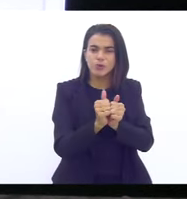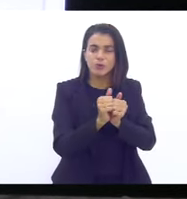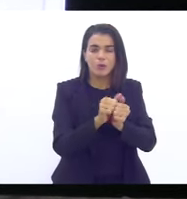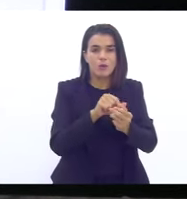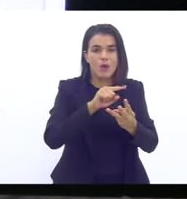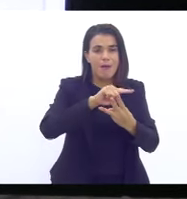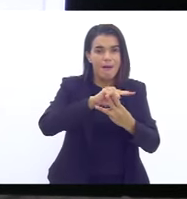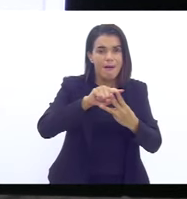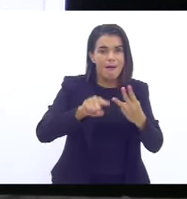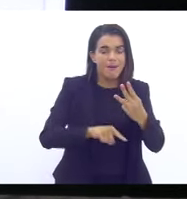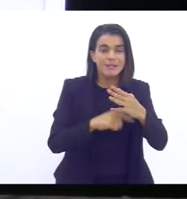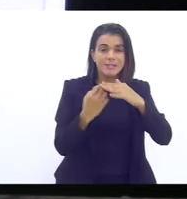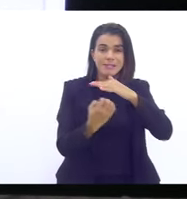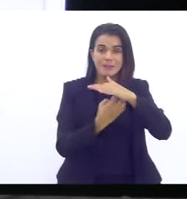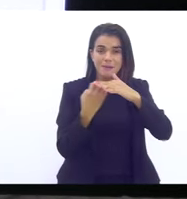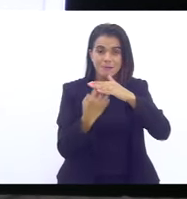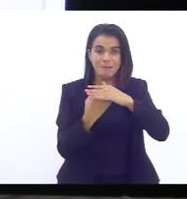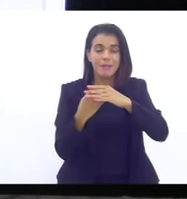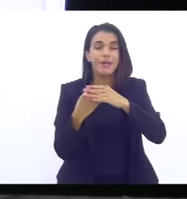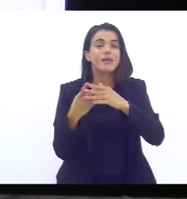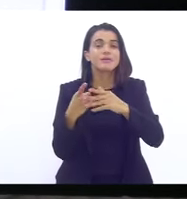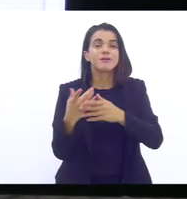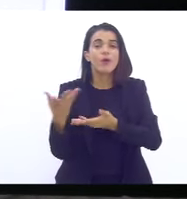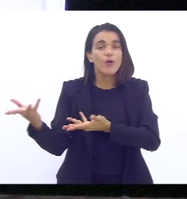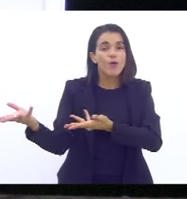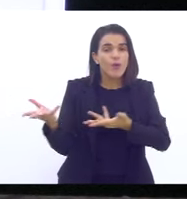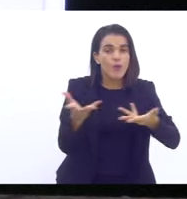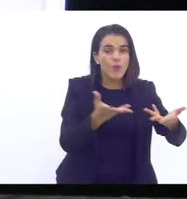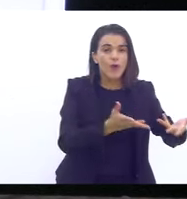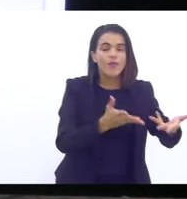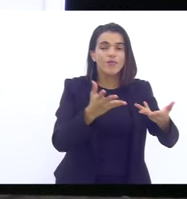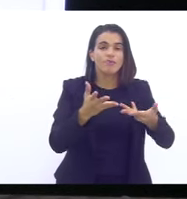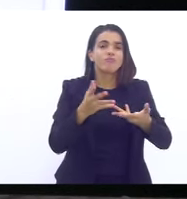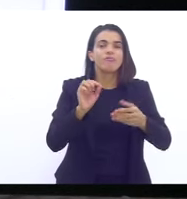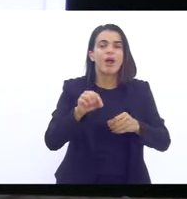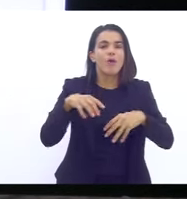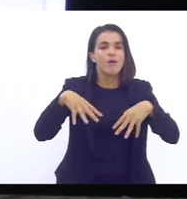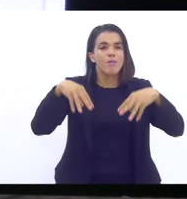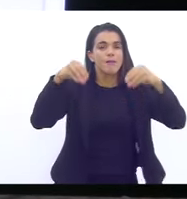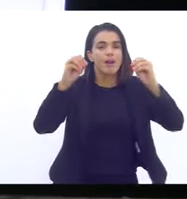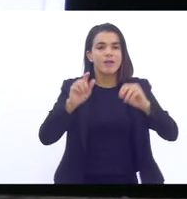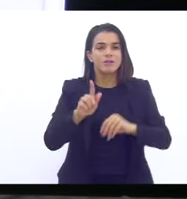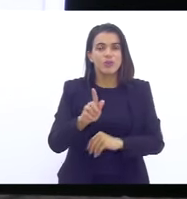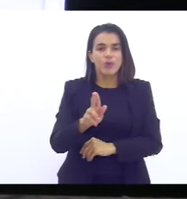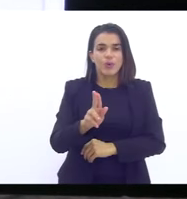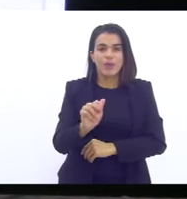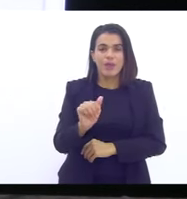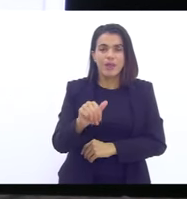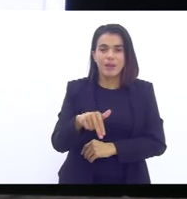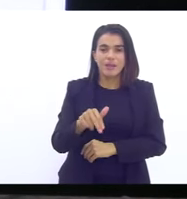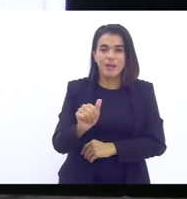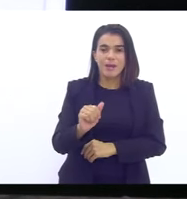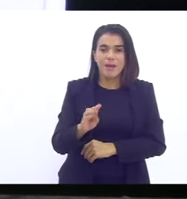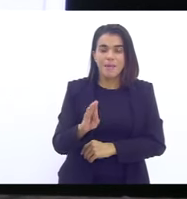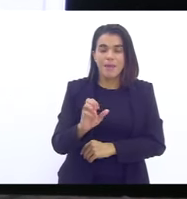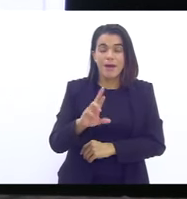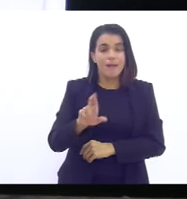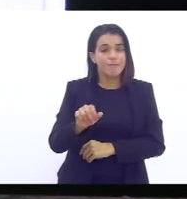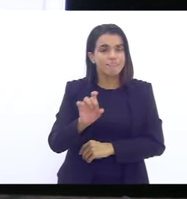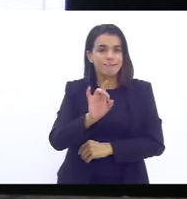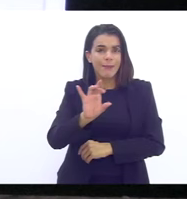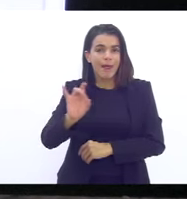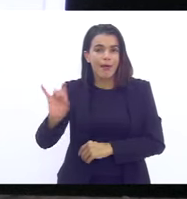concessionárias para dentro do Palácio Guanabara, em que elas tiveram oportunidade de apresentar uma a uma,